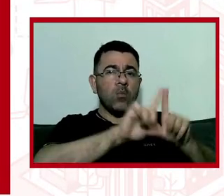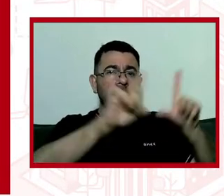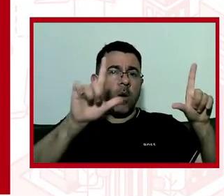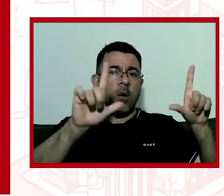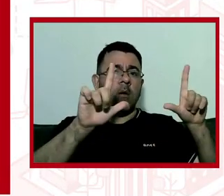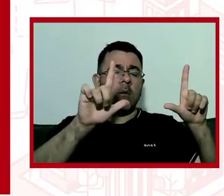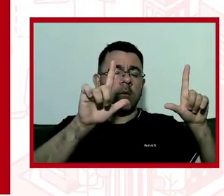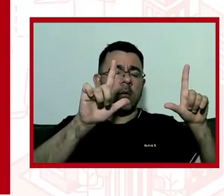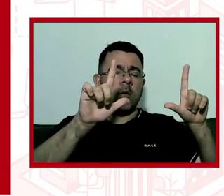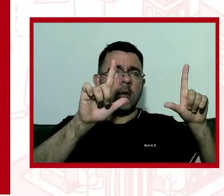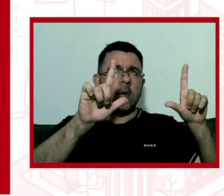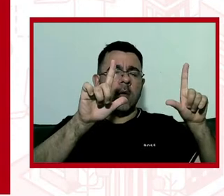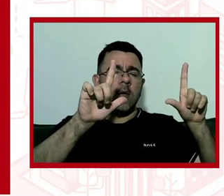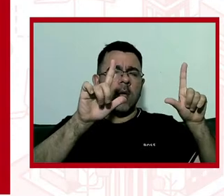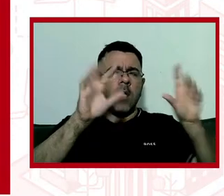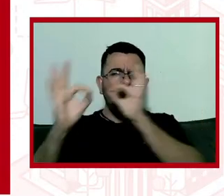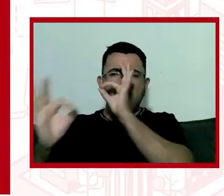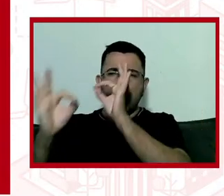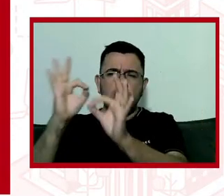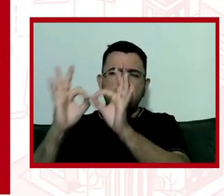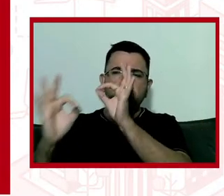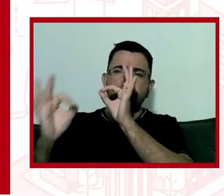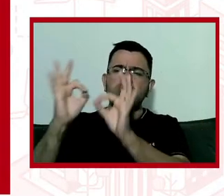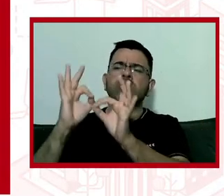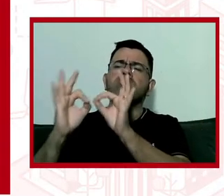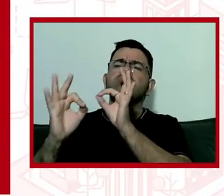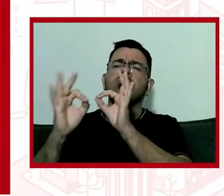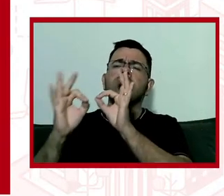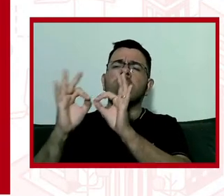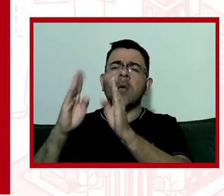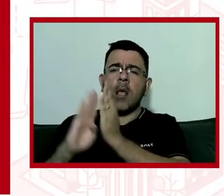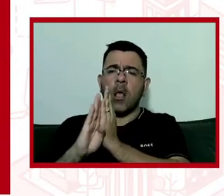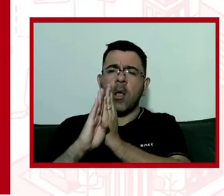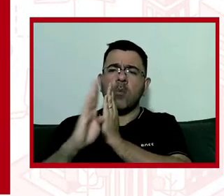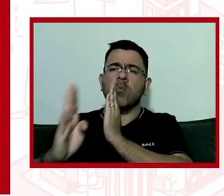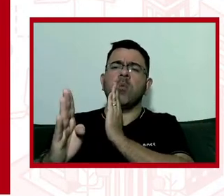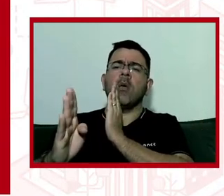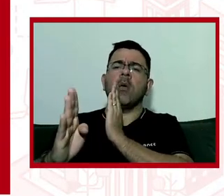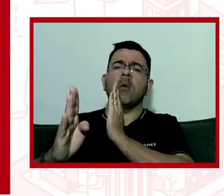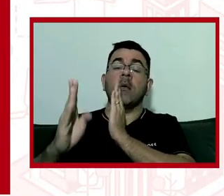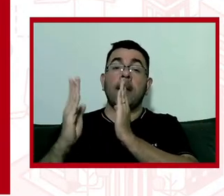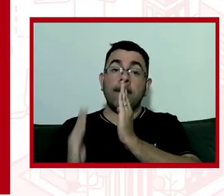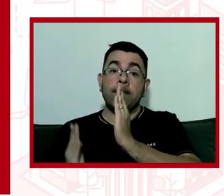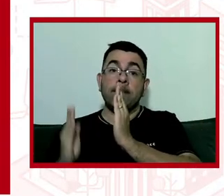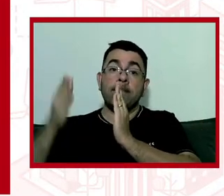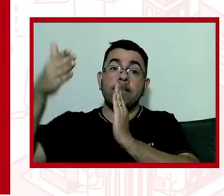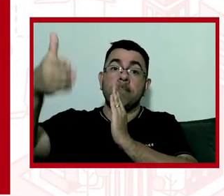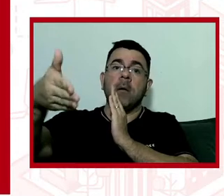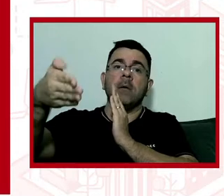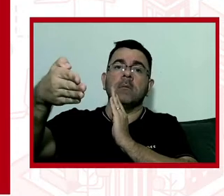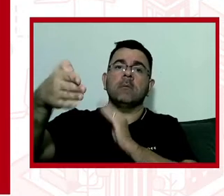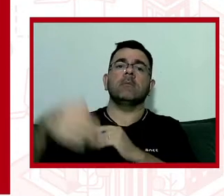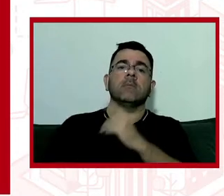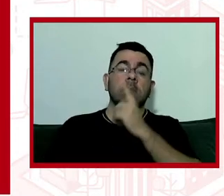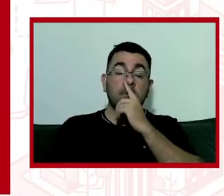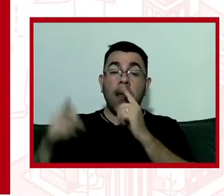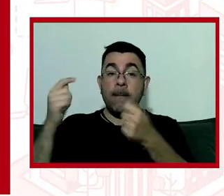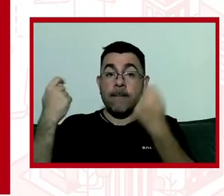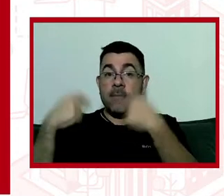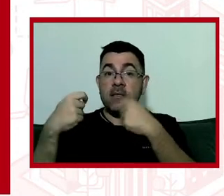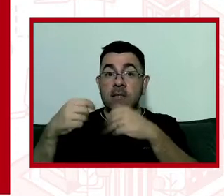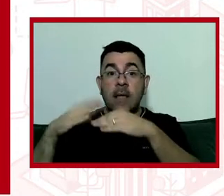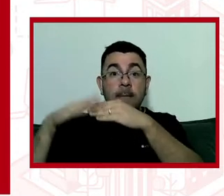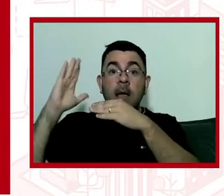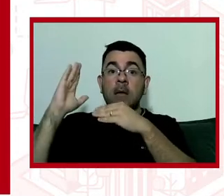régua de vulnerabilidade passar na frente quem tá com indicador de vulnerabilidade maior e